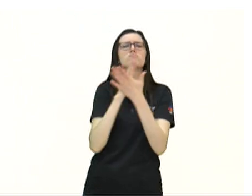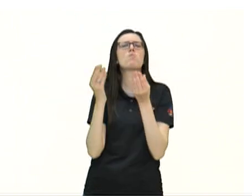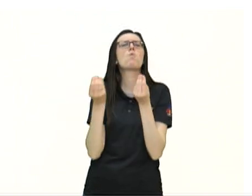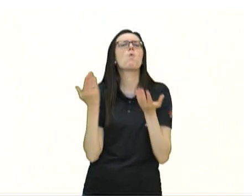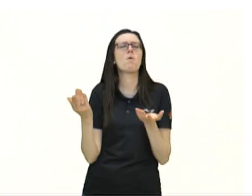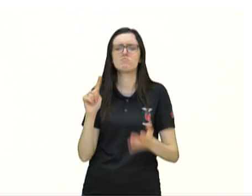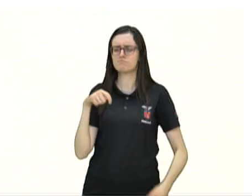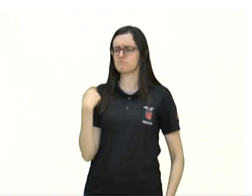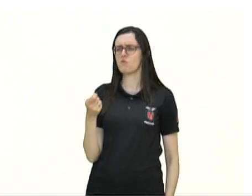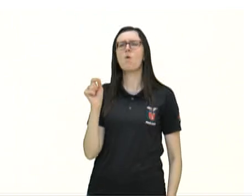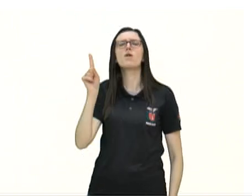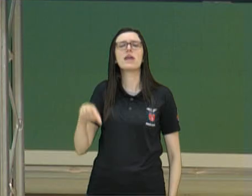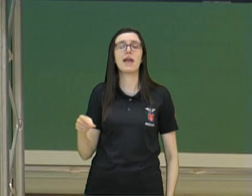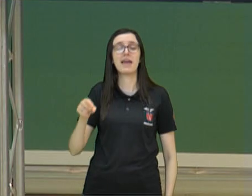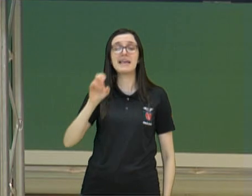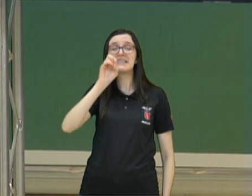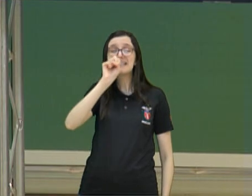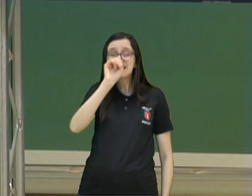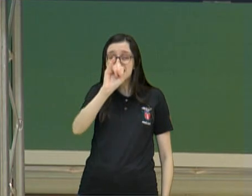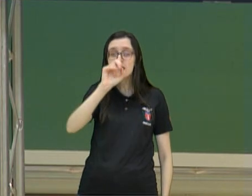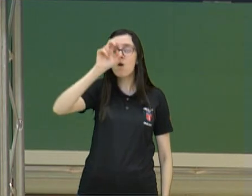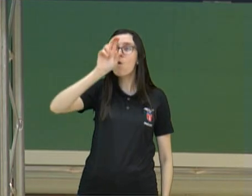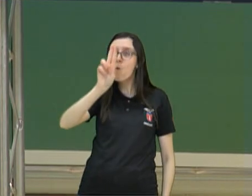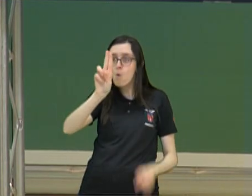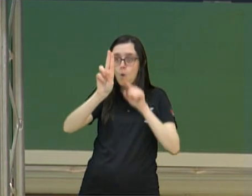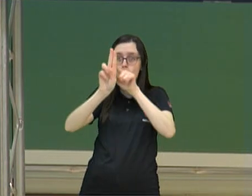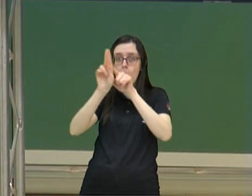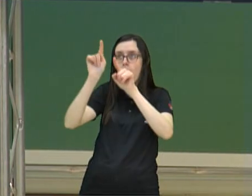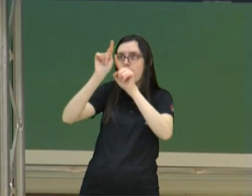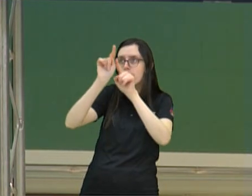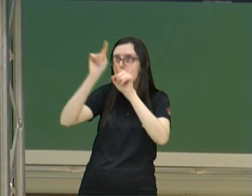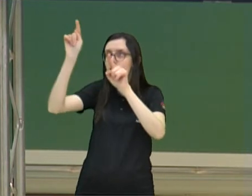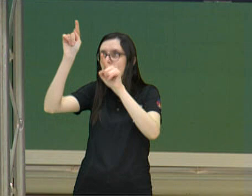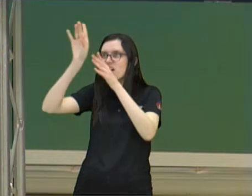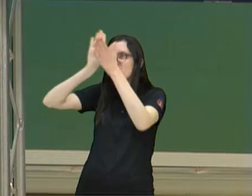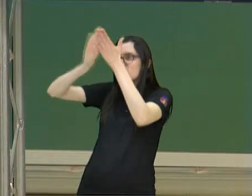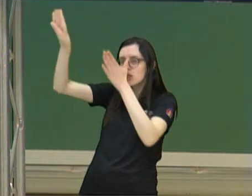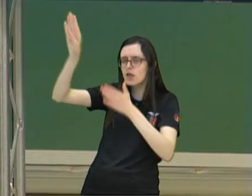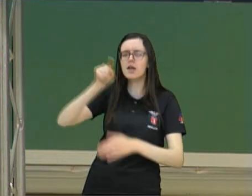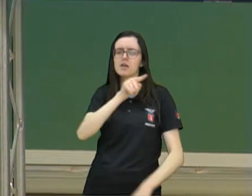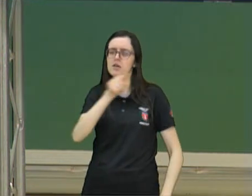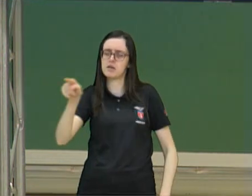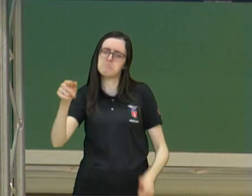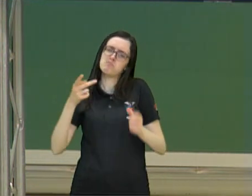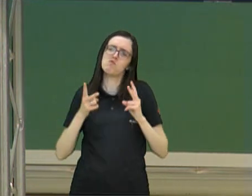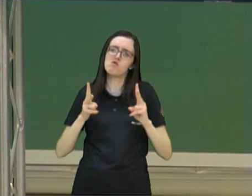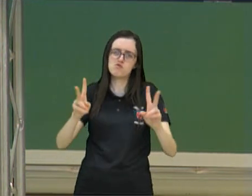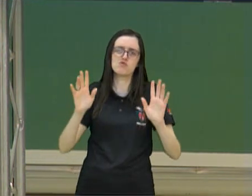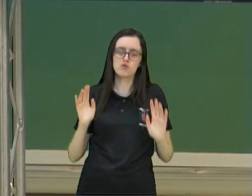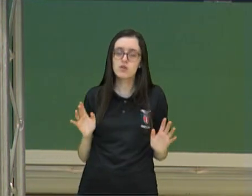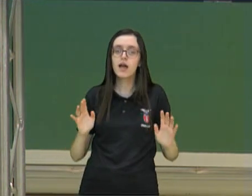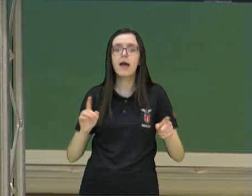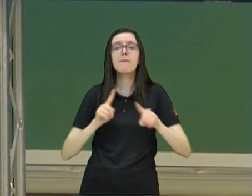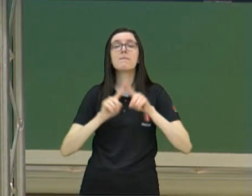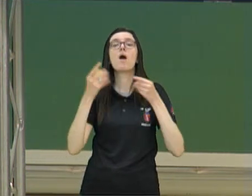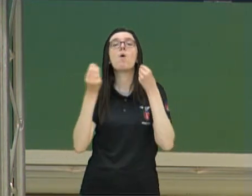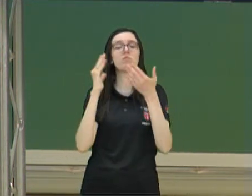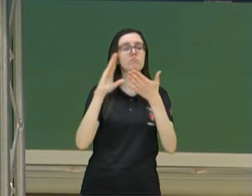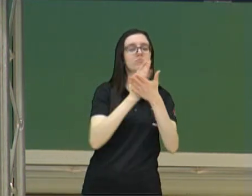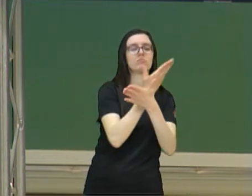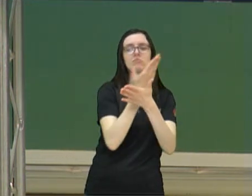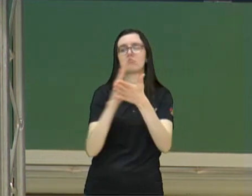Então, pronúncia, se eu tirar o acento, vai existir a palavra, certo? Eu tiro o acento, a